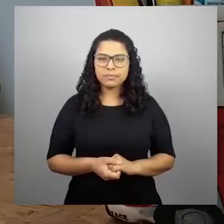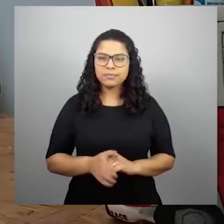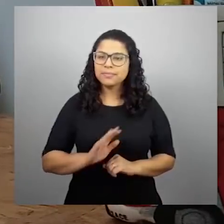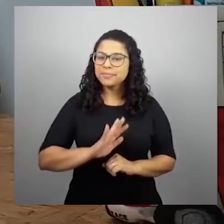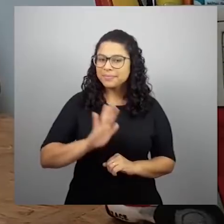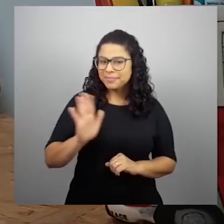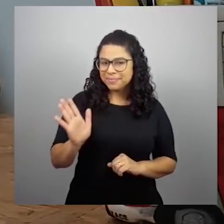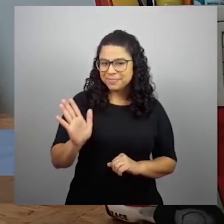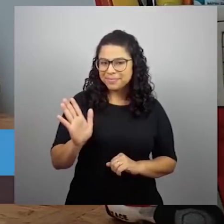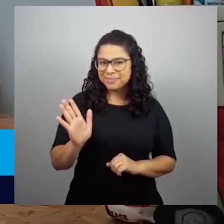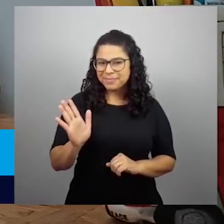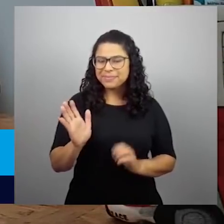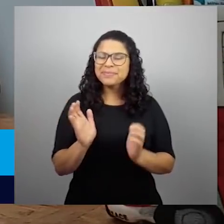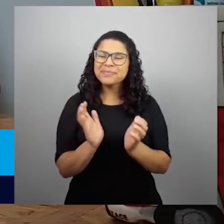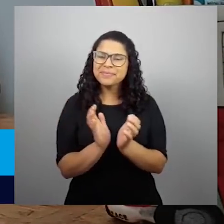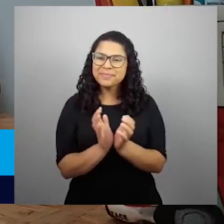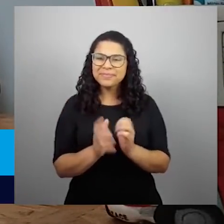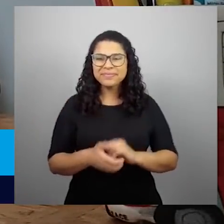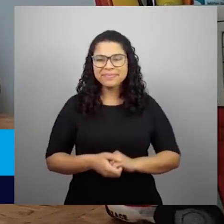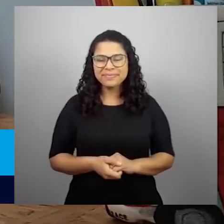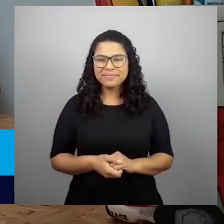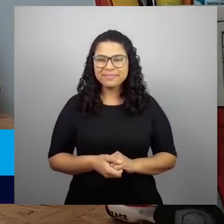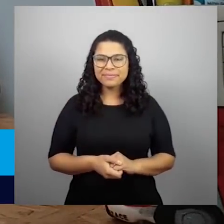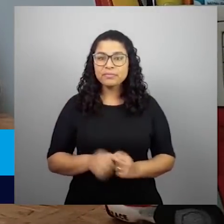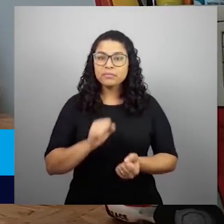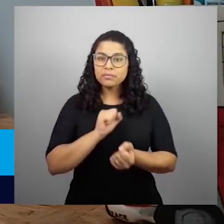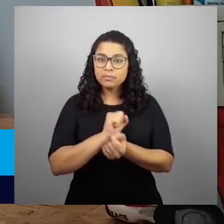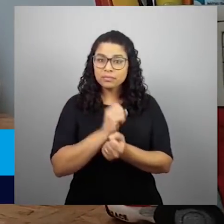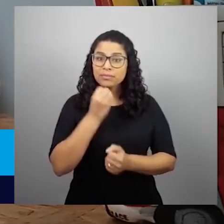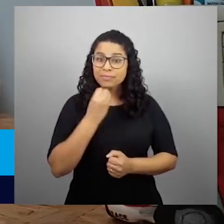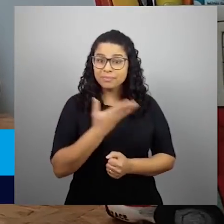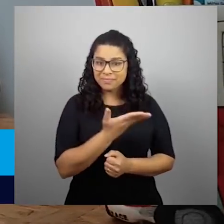Oi, gente! Espero que estejam bem.